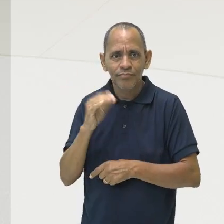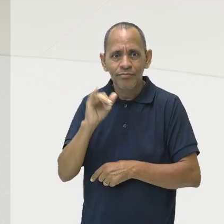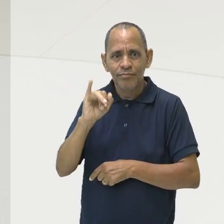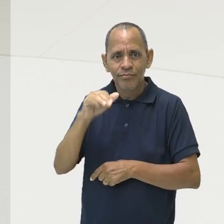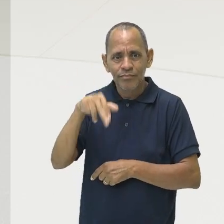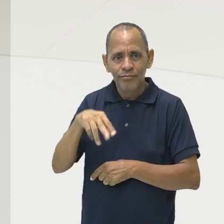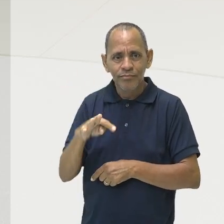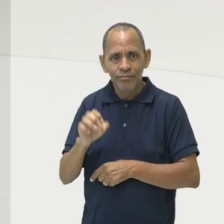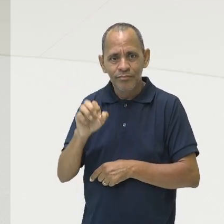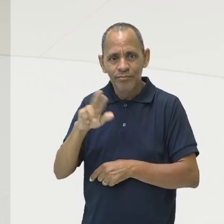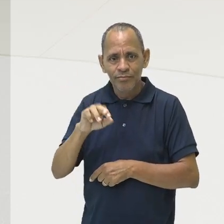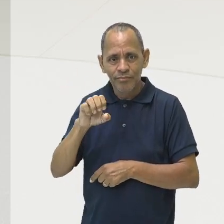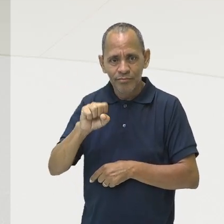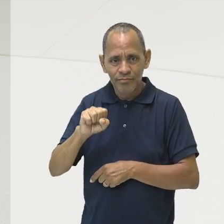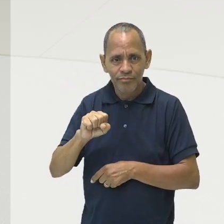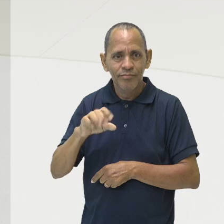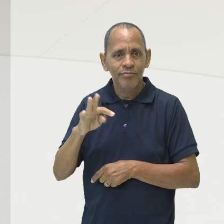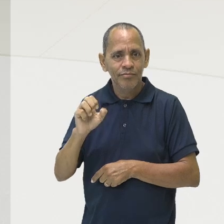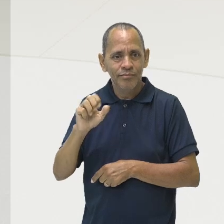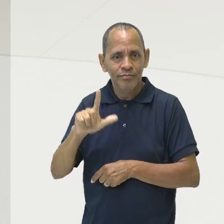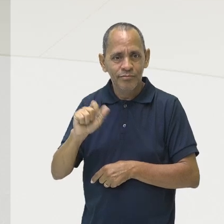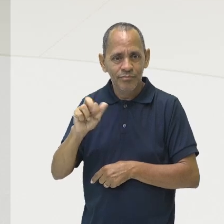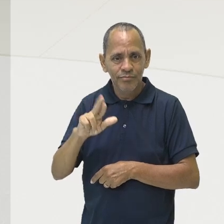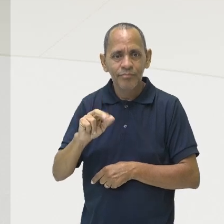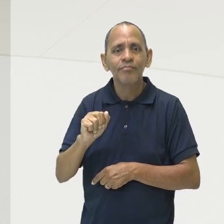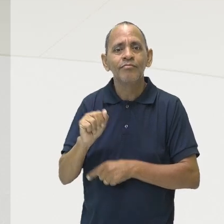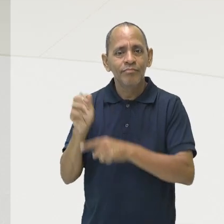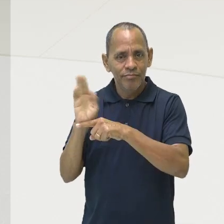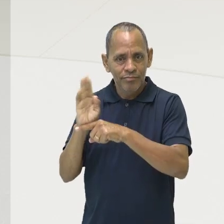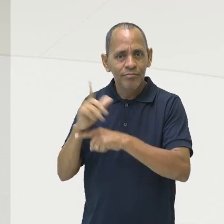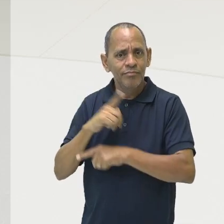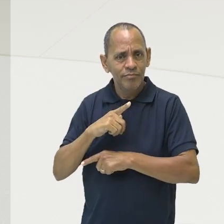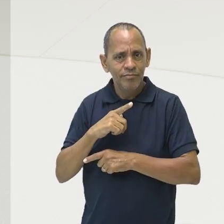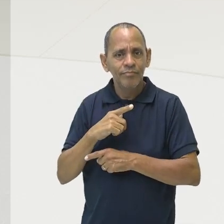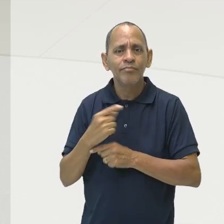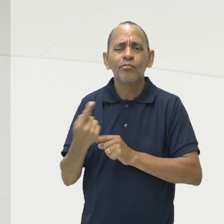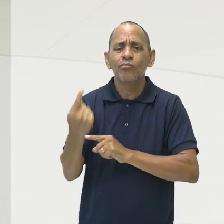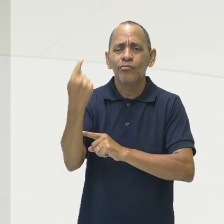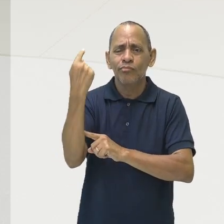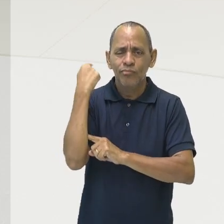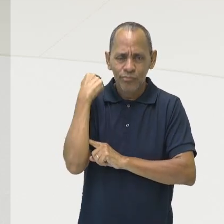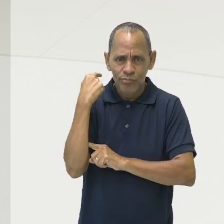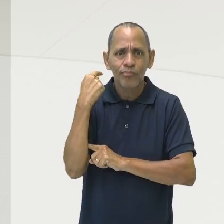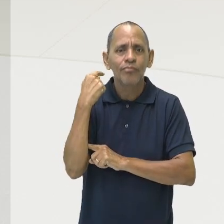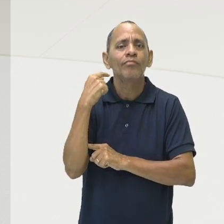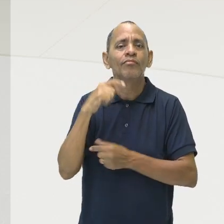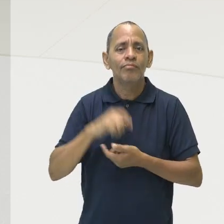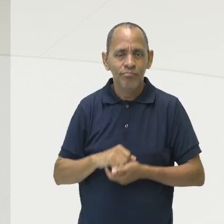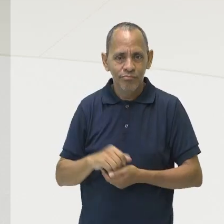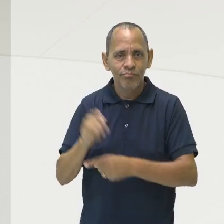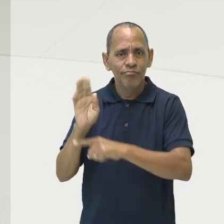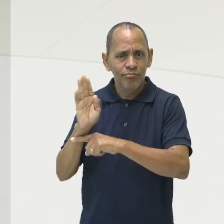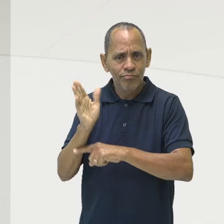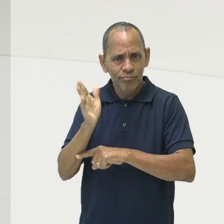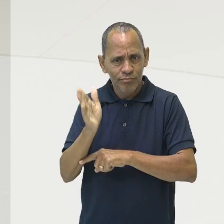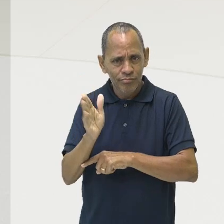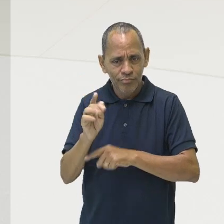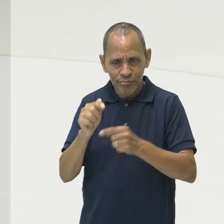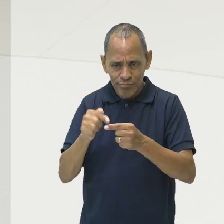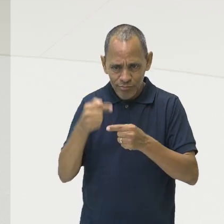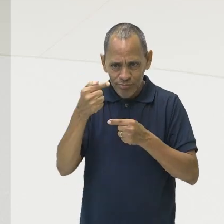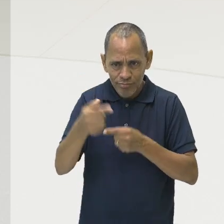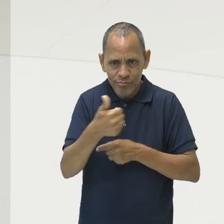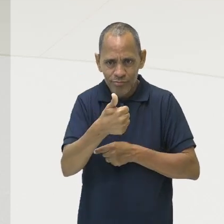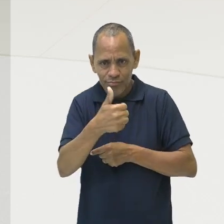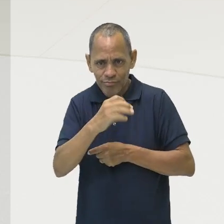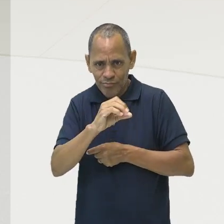Interestelar? Vocês sabem qual é? Esse filme já tem algum tempo que ele foi lançado. Depois de 10 anos do seu primeiro